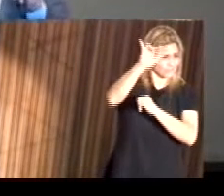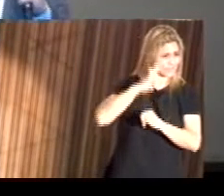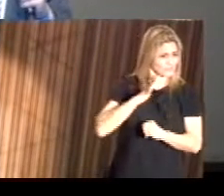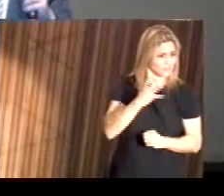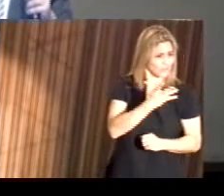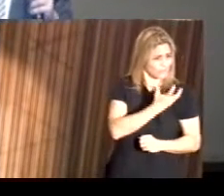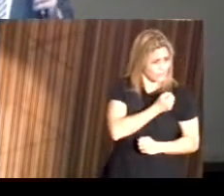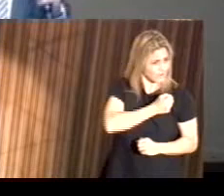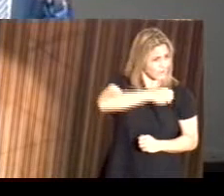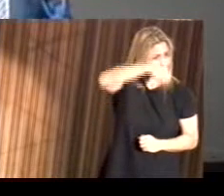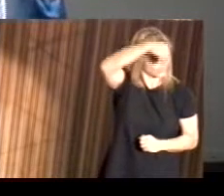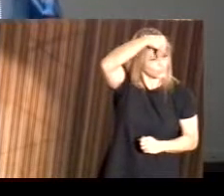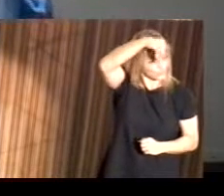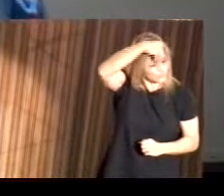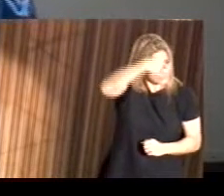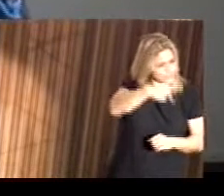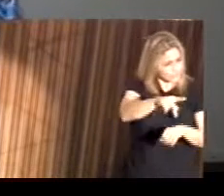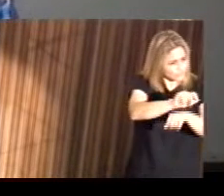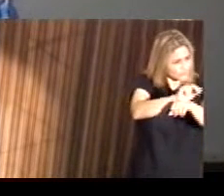o sobrinho do homem.